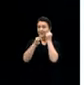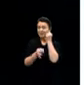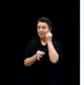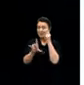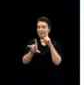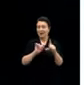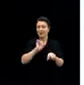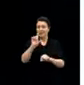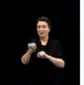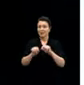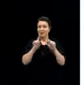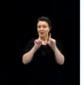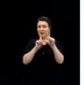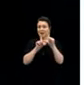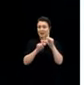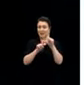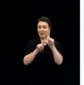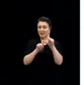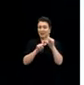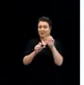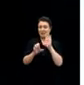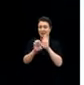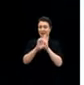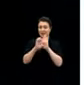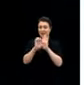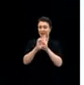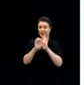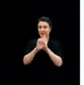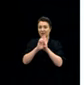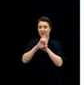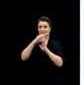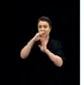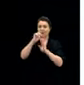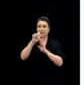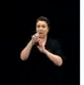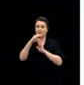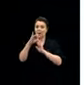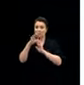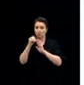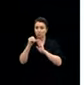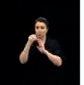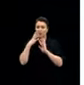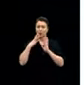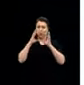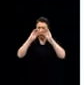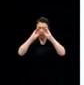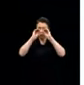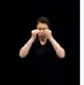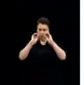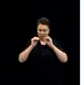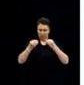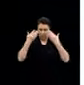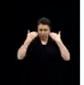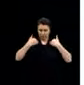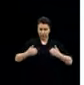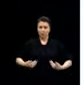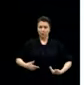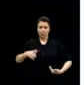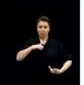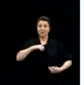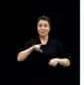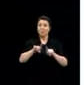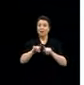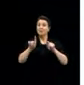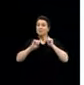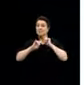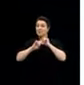nós podemos ver o cálcio em maior quantidade. Tem cálcio no organismo inteiro, o organismo todo precisa de cálcio, mas ali a reserva de cálcio